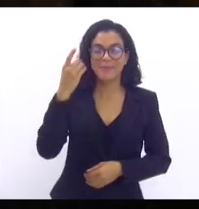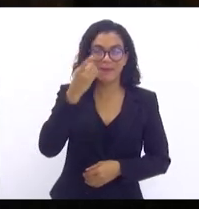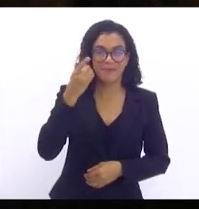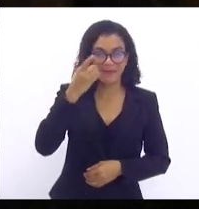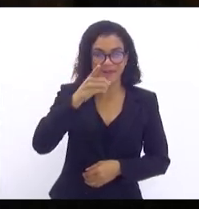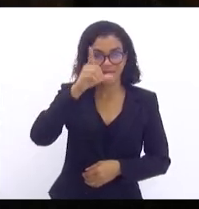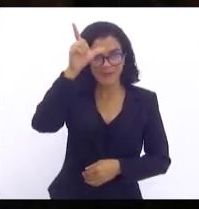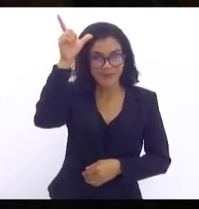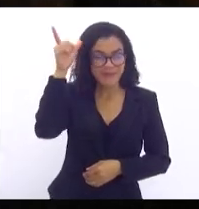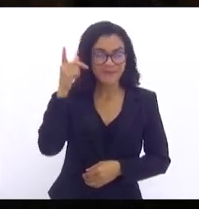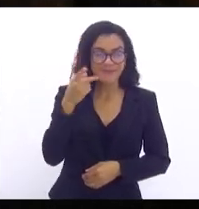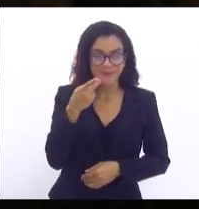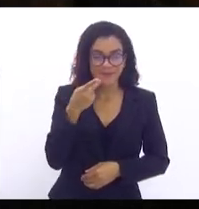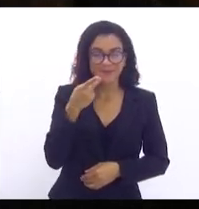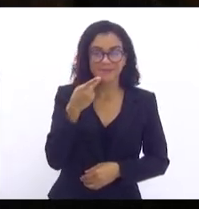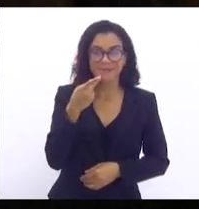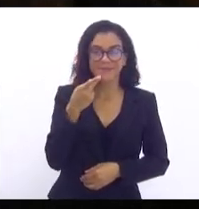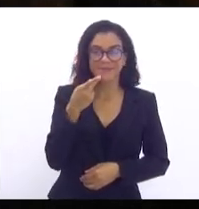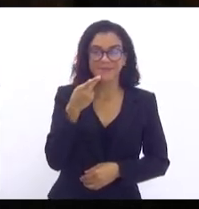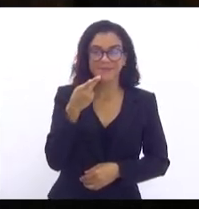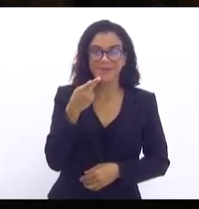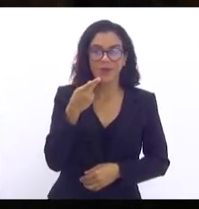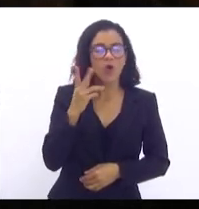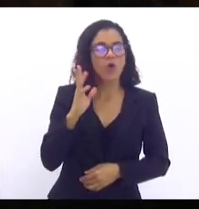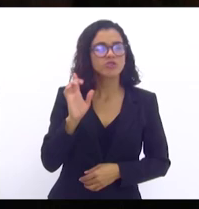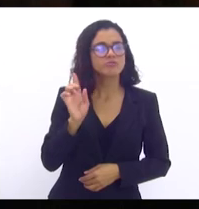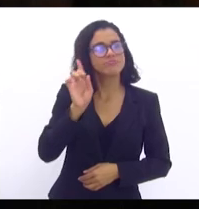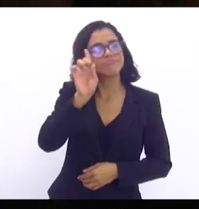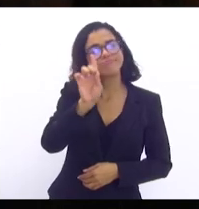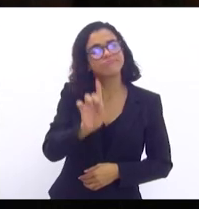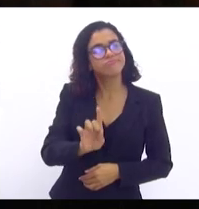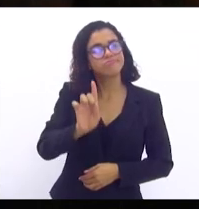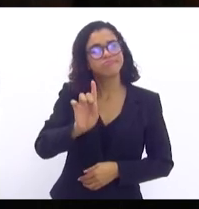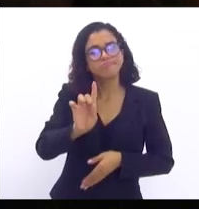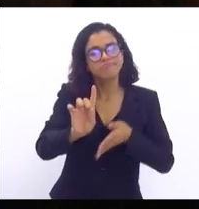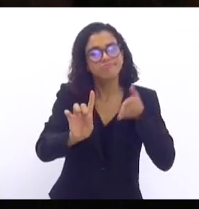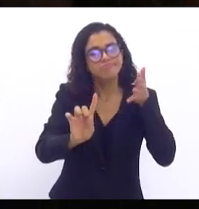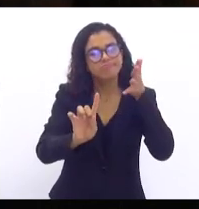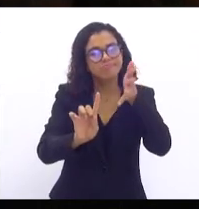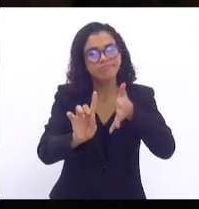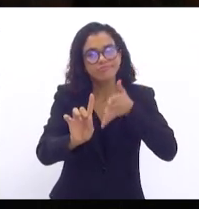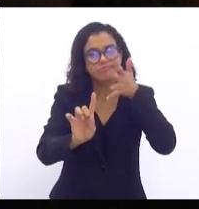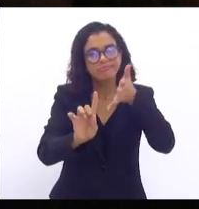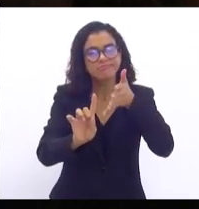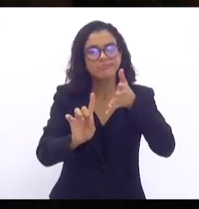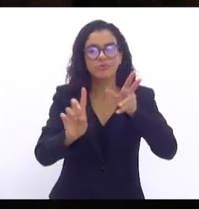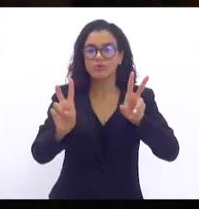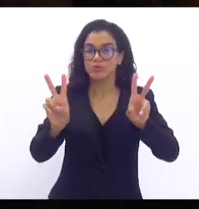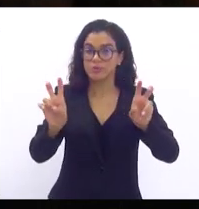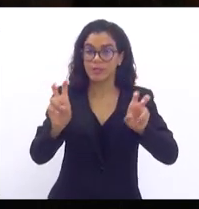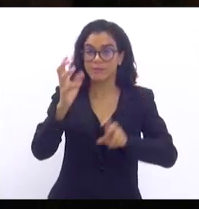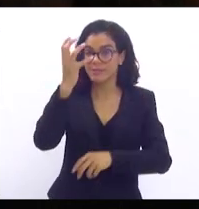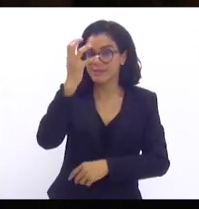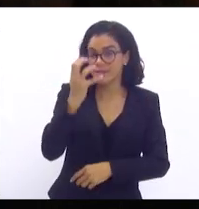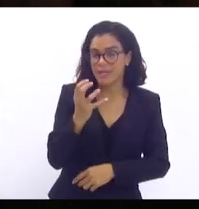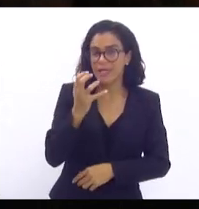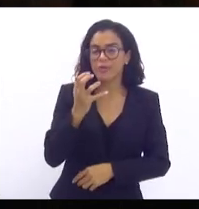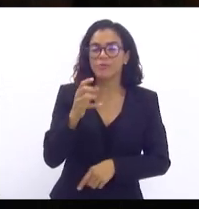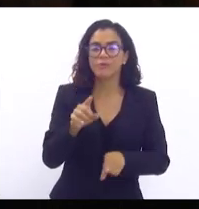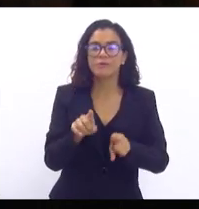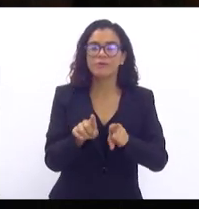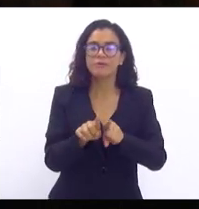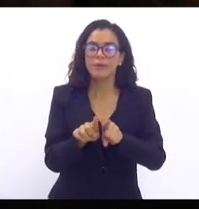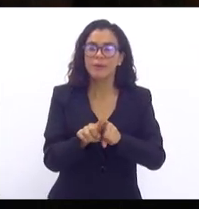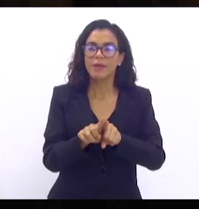nobre expediente inicial. Venho aqui hoje para tratar de um tema extremamente sério e delicado que